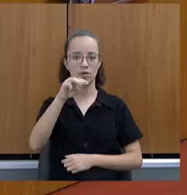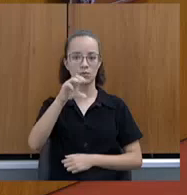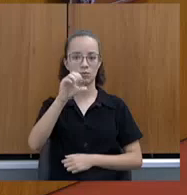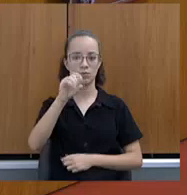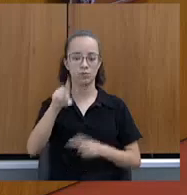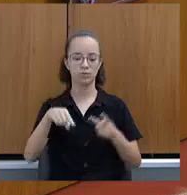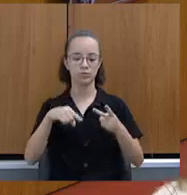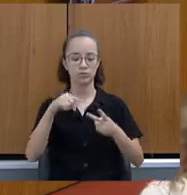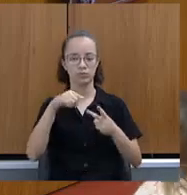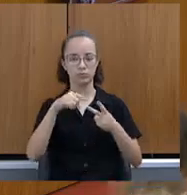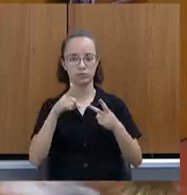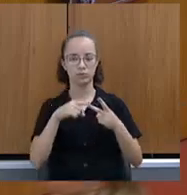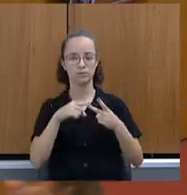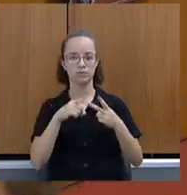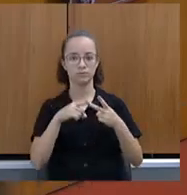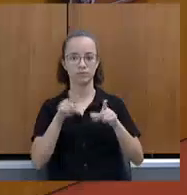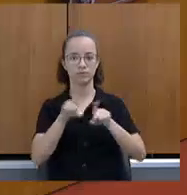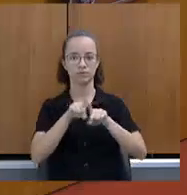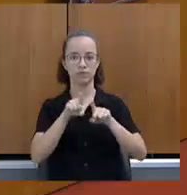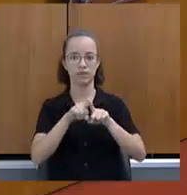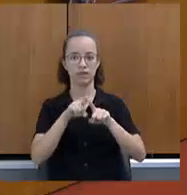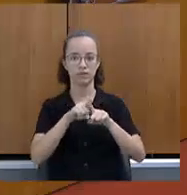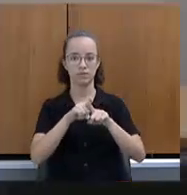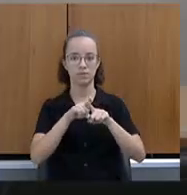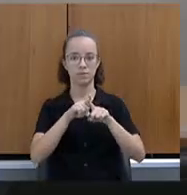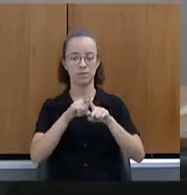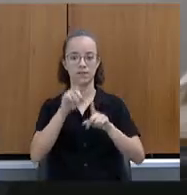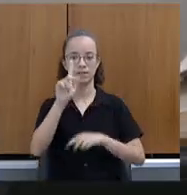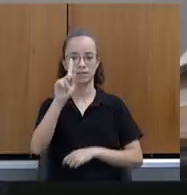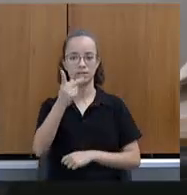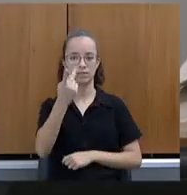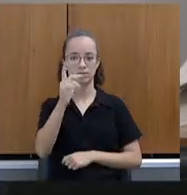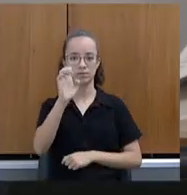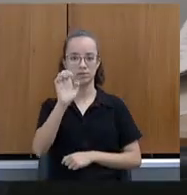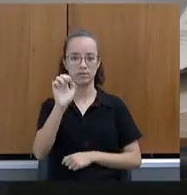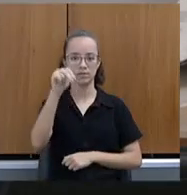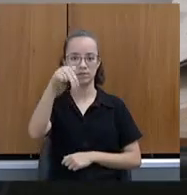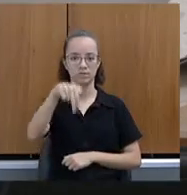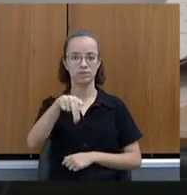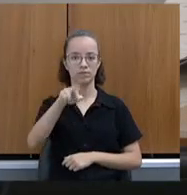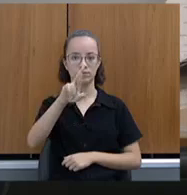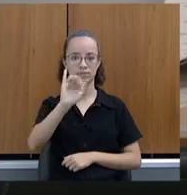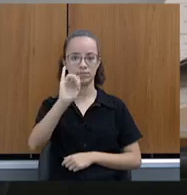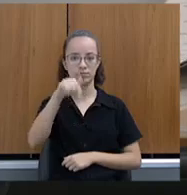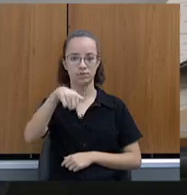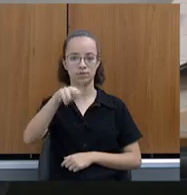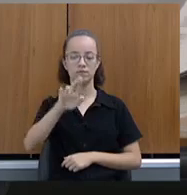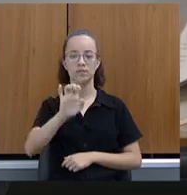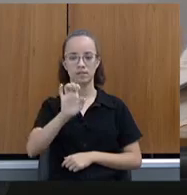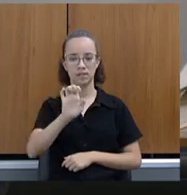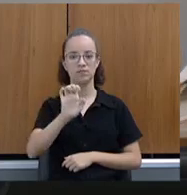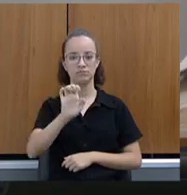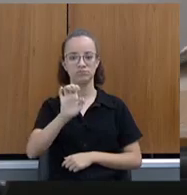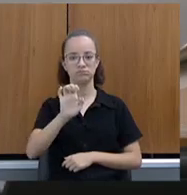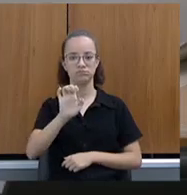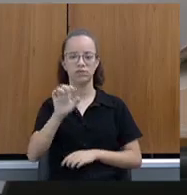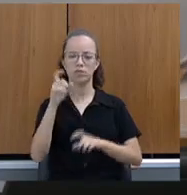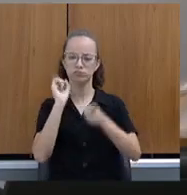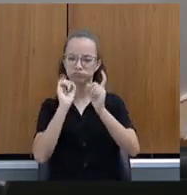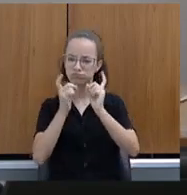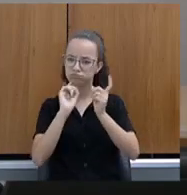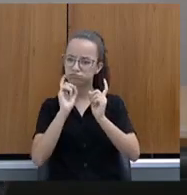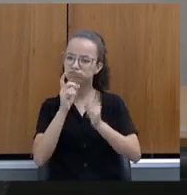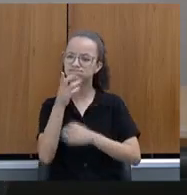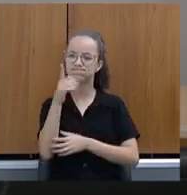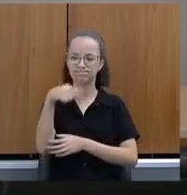e também do Coronel Henrique essa reunião bastante prestigiada aí pelos nossos